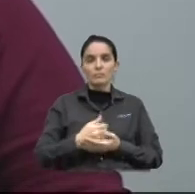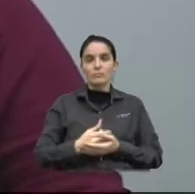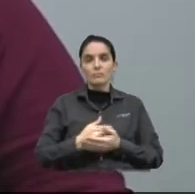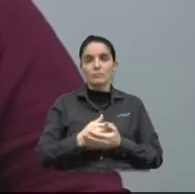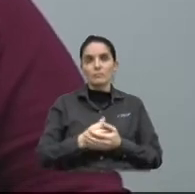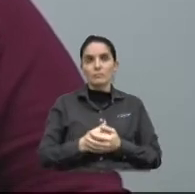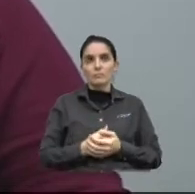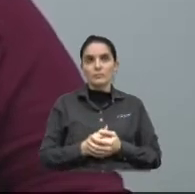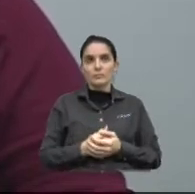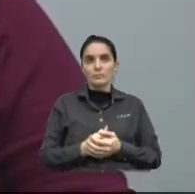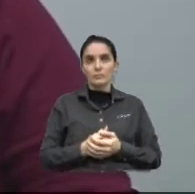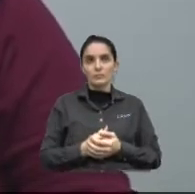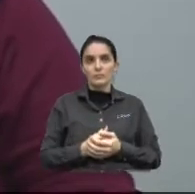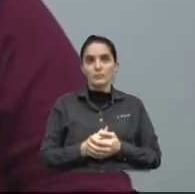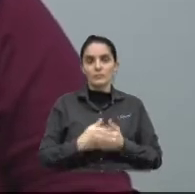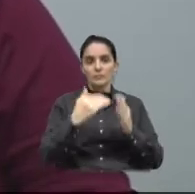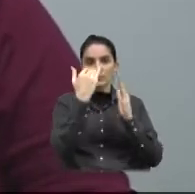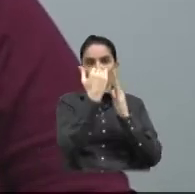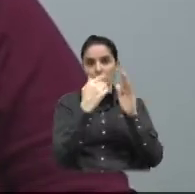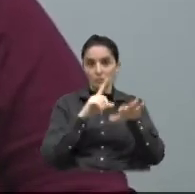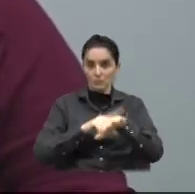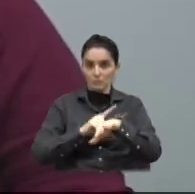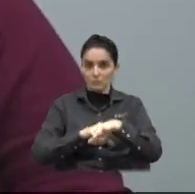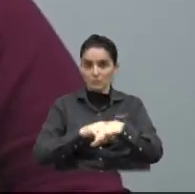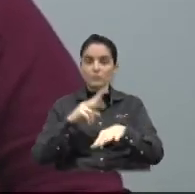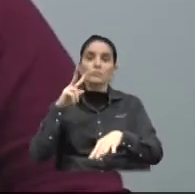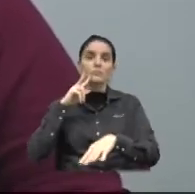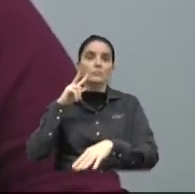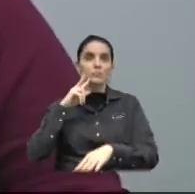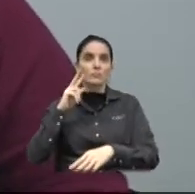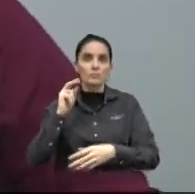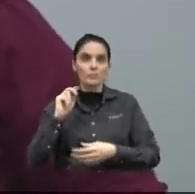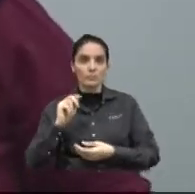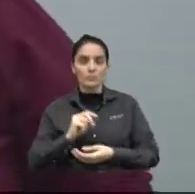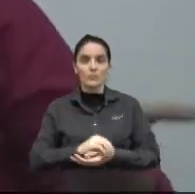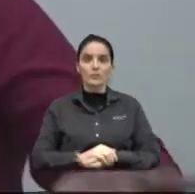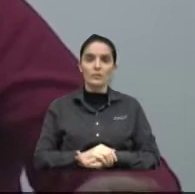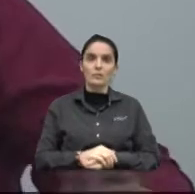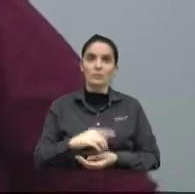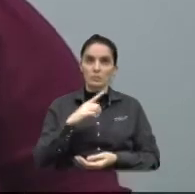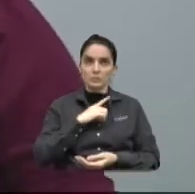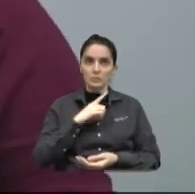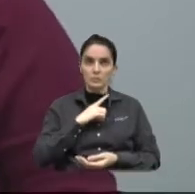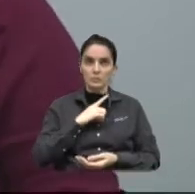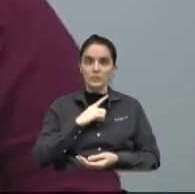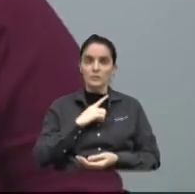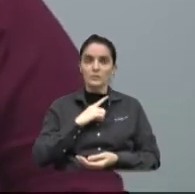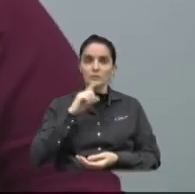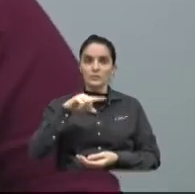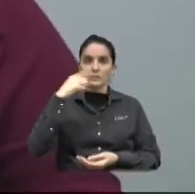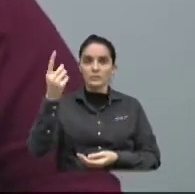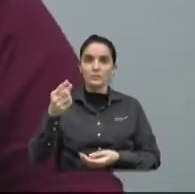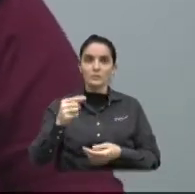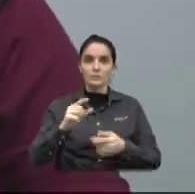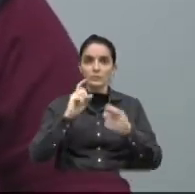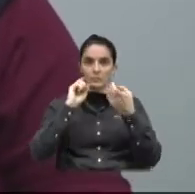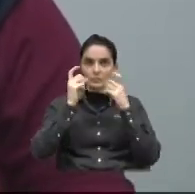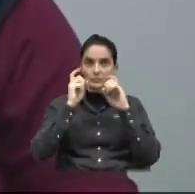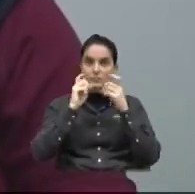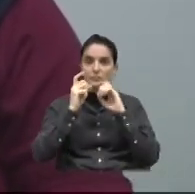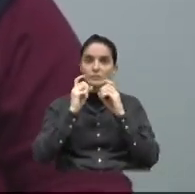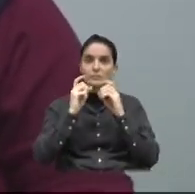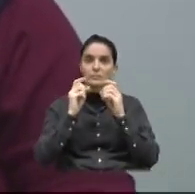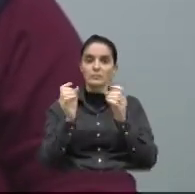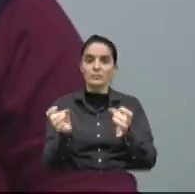segunda feira temos uma extraordinária ou uma nova sessão para terminar o